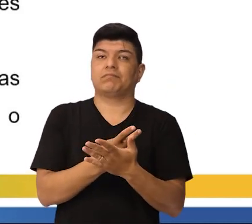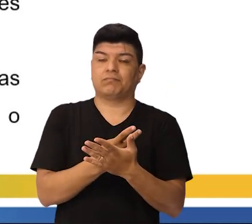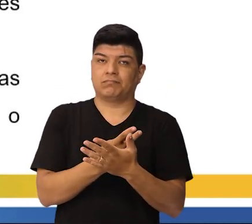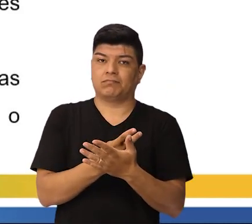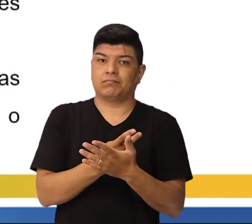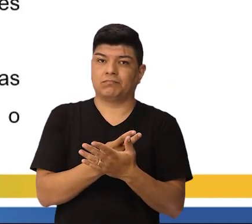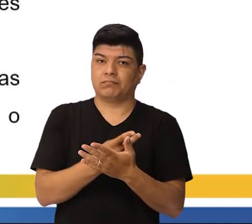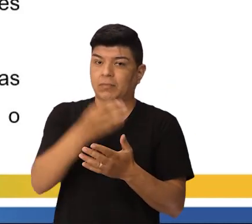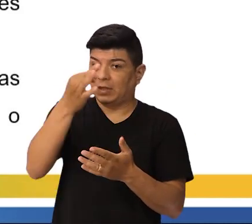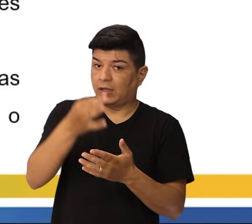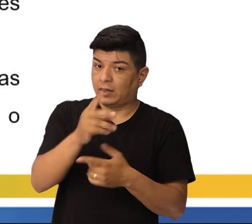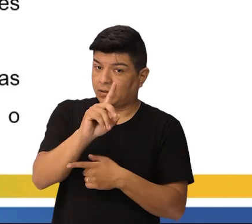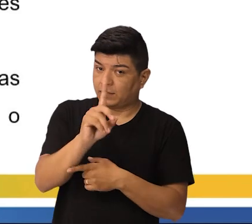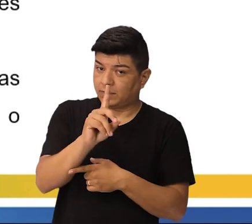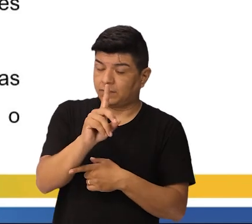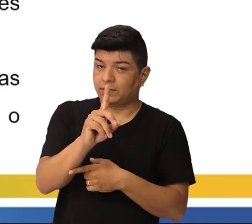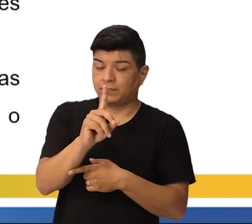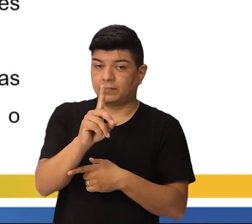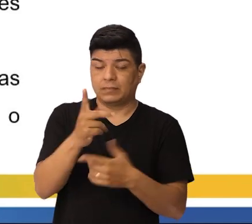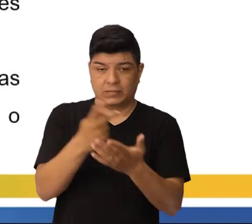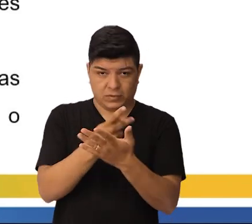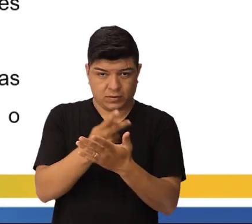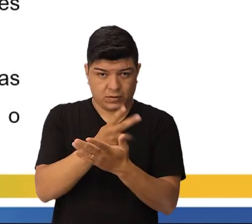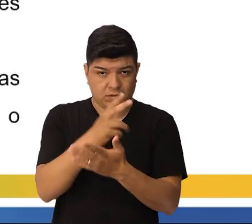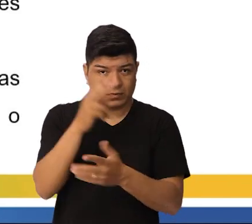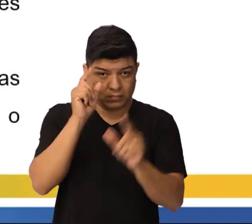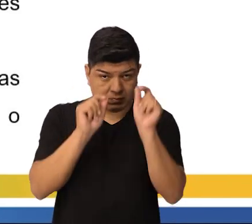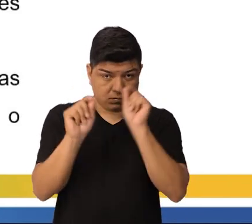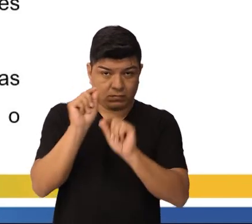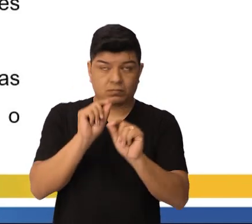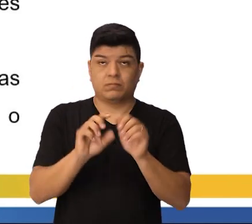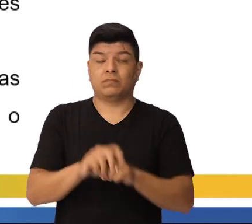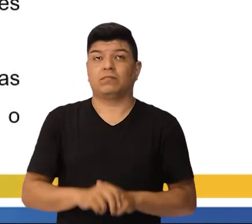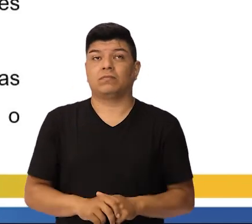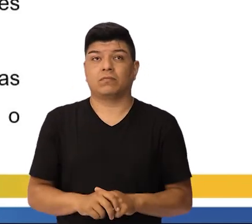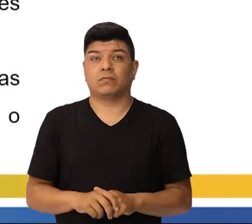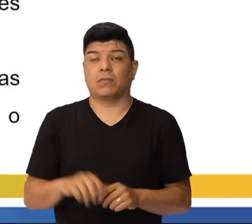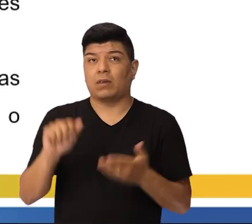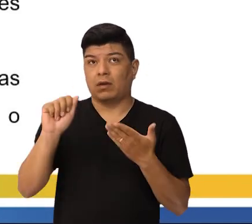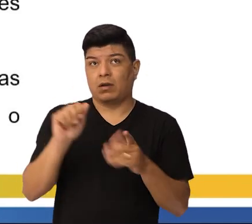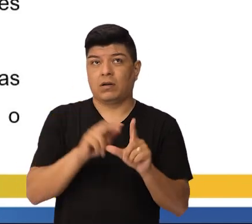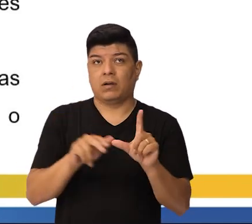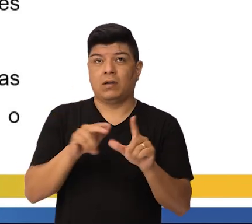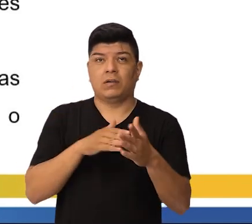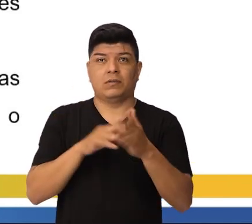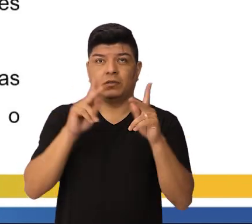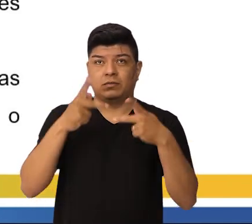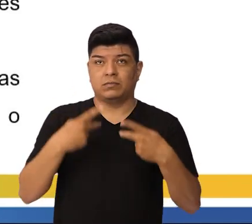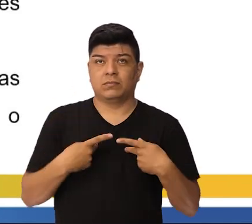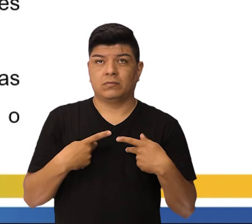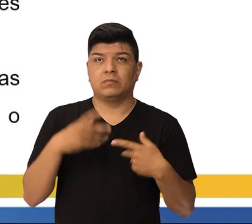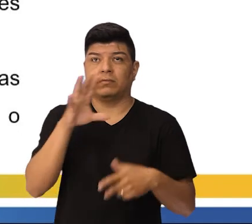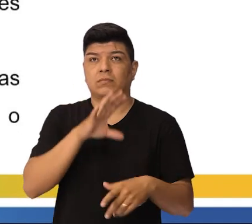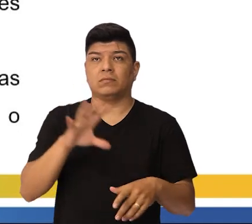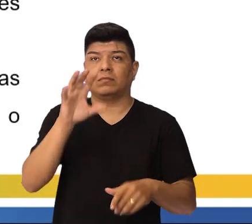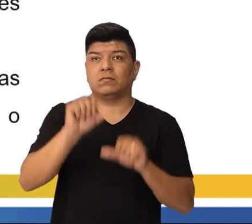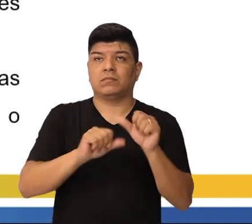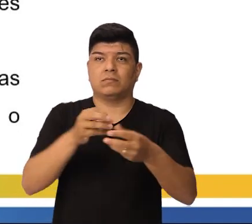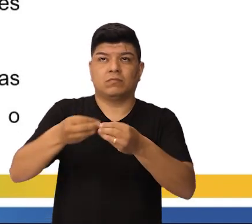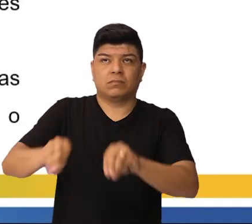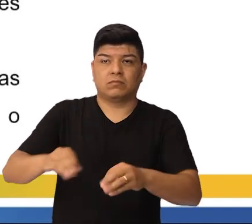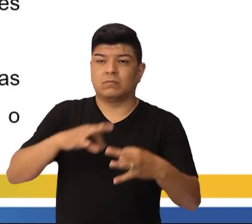marcar a correta aí e errar isso aí, tá bom? Preste bem atenção. Letra A. As interferências humanas no clima